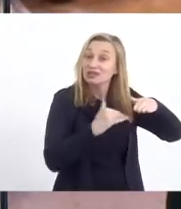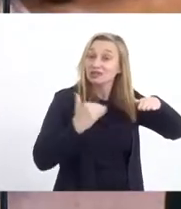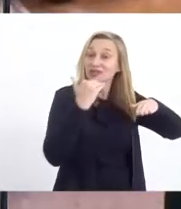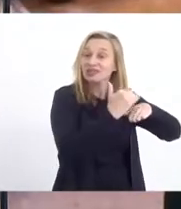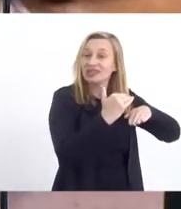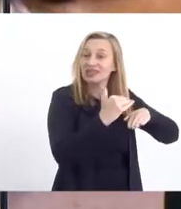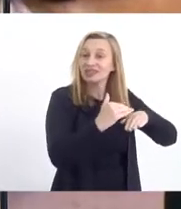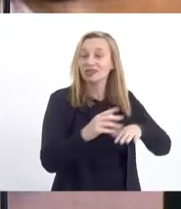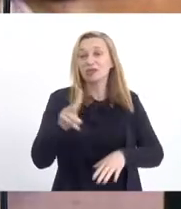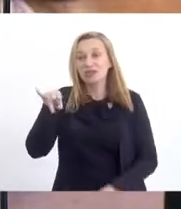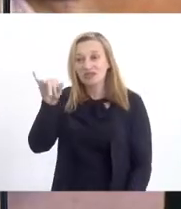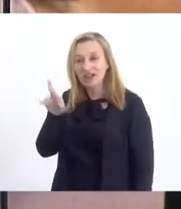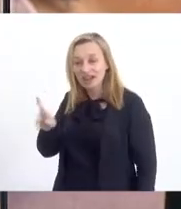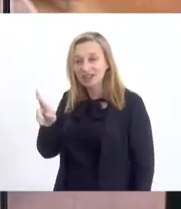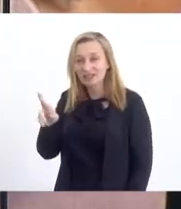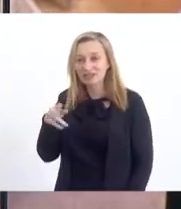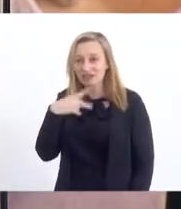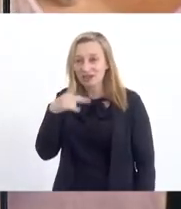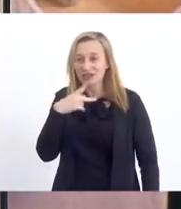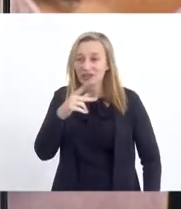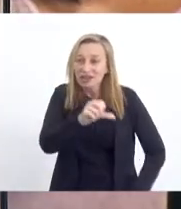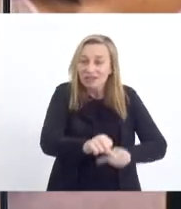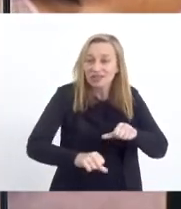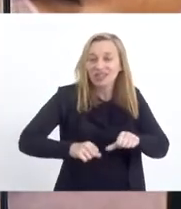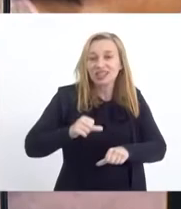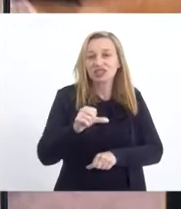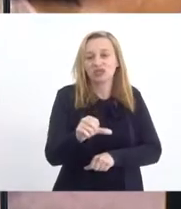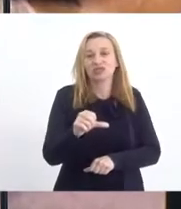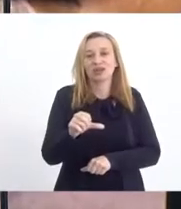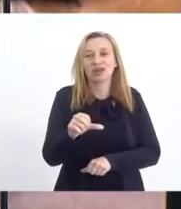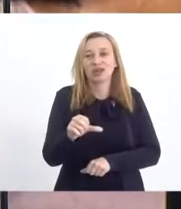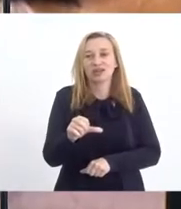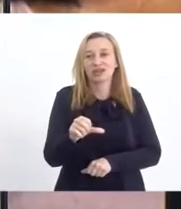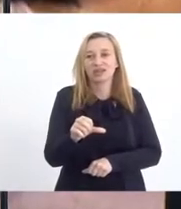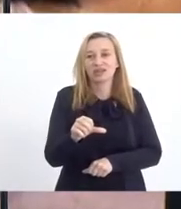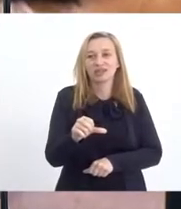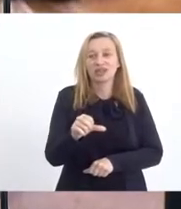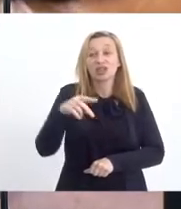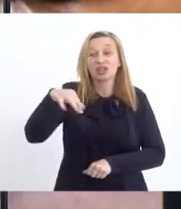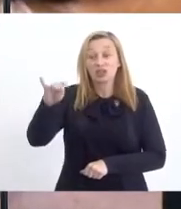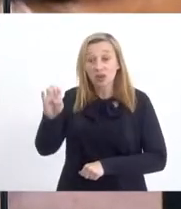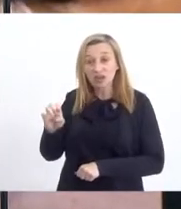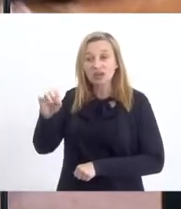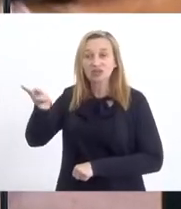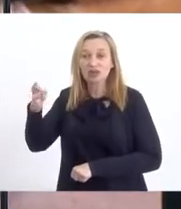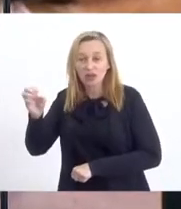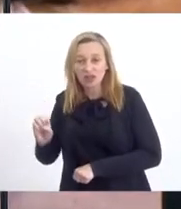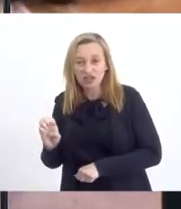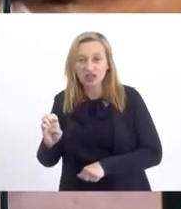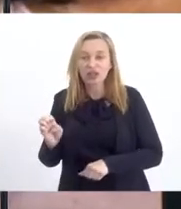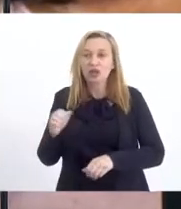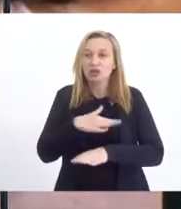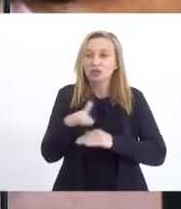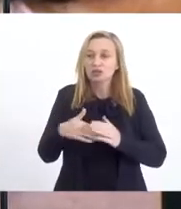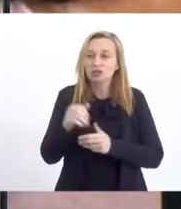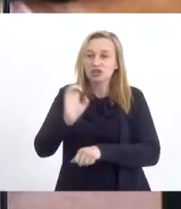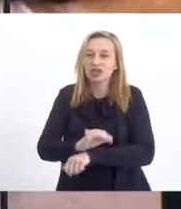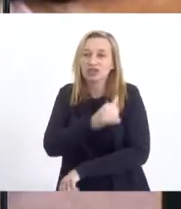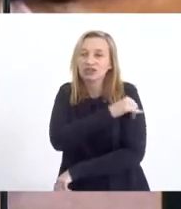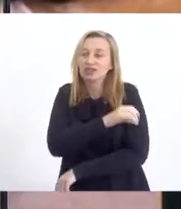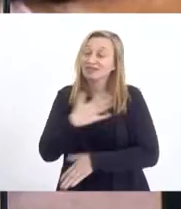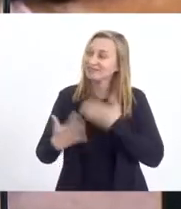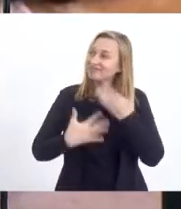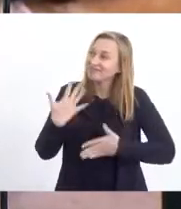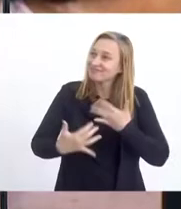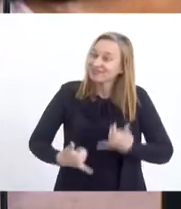como o Vlad falou, ele veio para transformar o Norte, Noroeste e todo o Estado do Rio de Janeiro. Então, para mim, é uma alegria, um